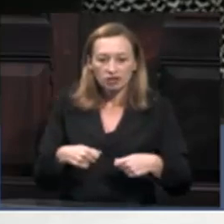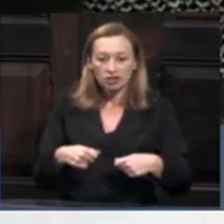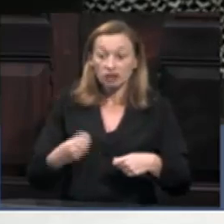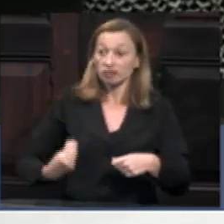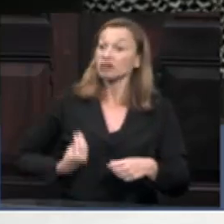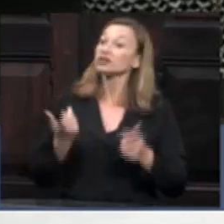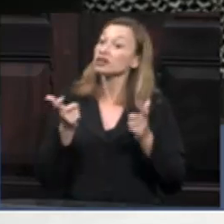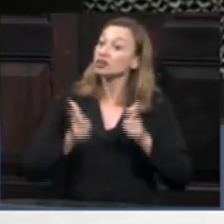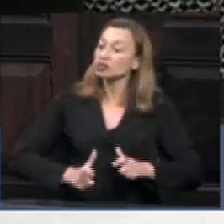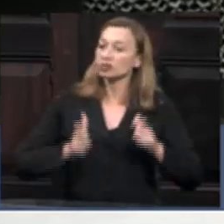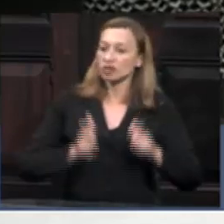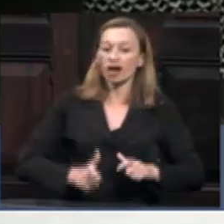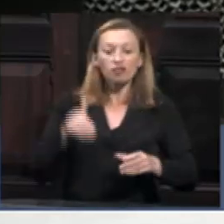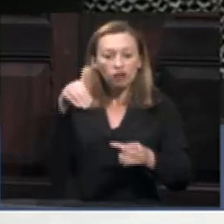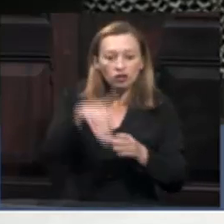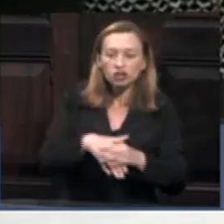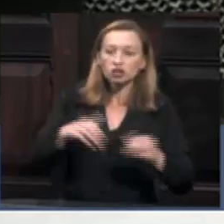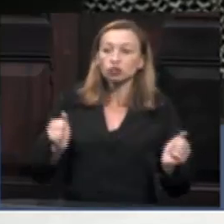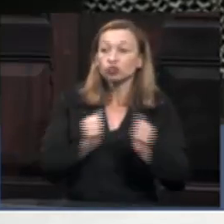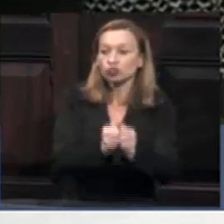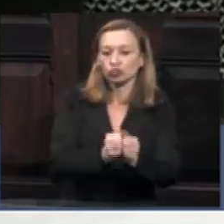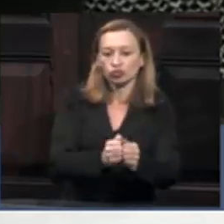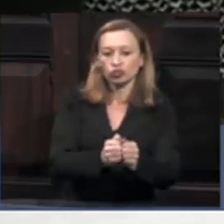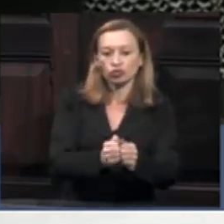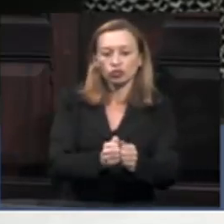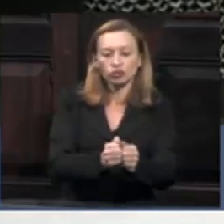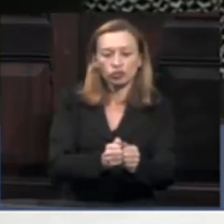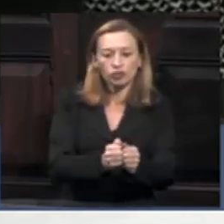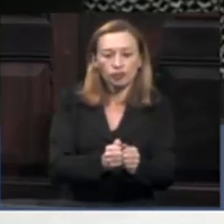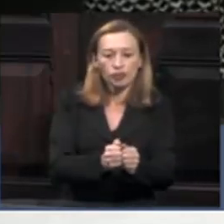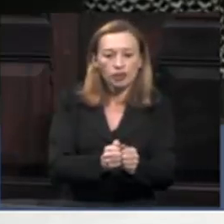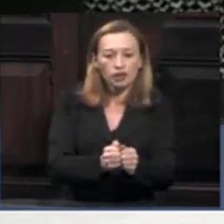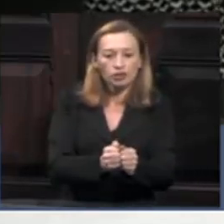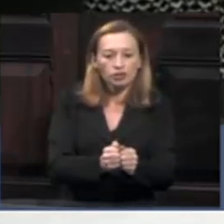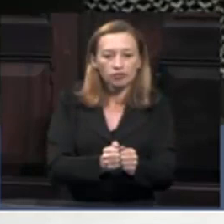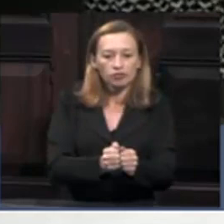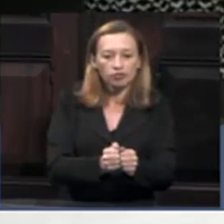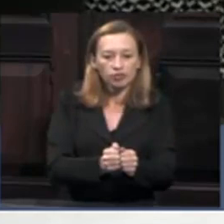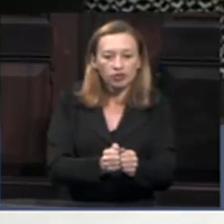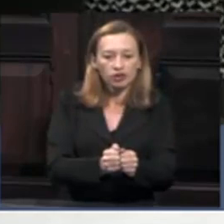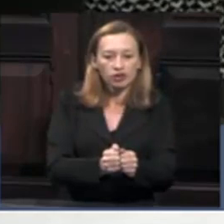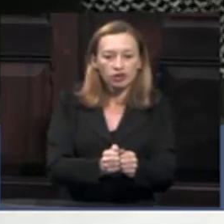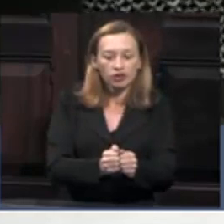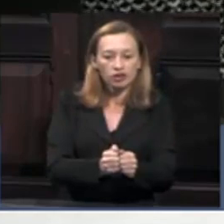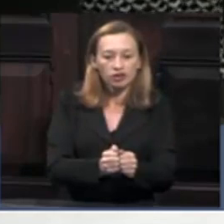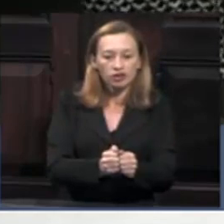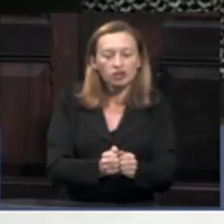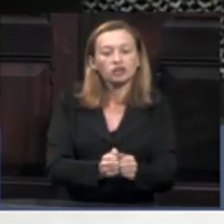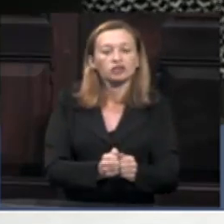casa, votando e colocando a sua base